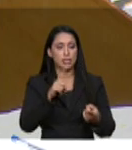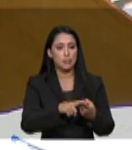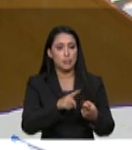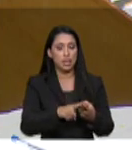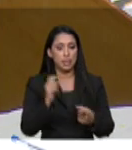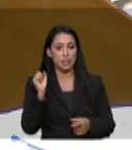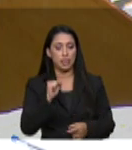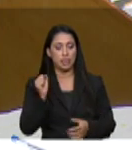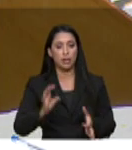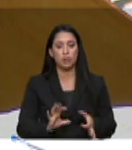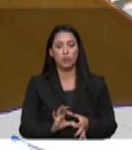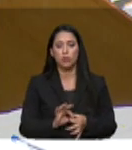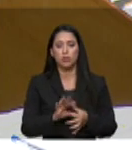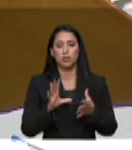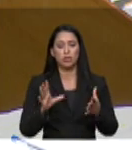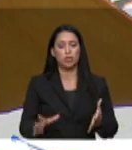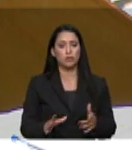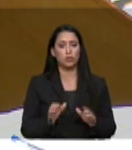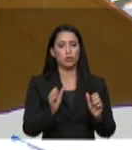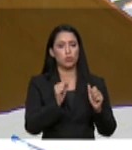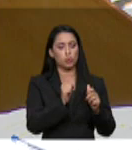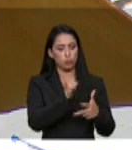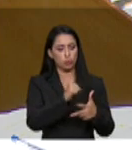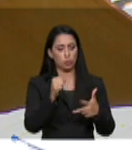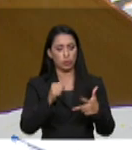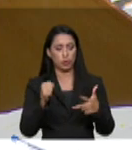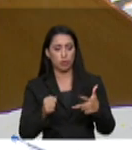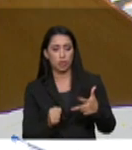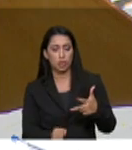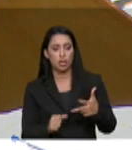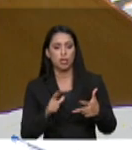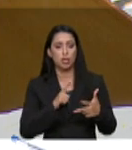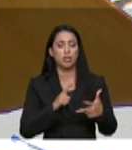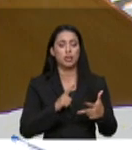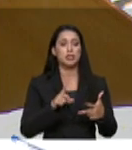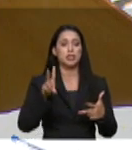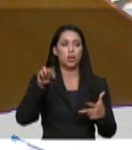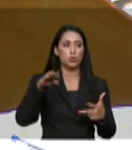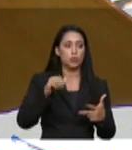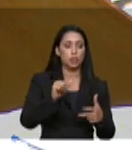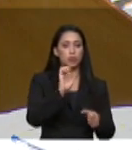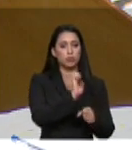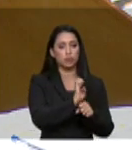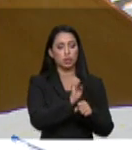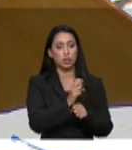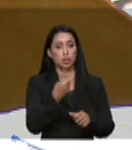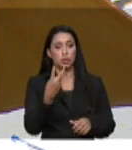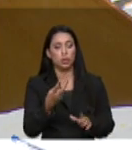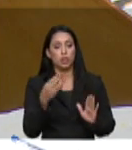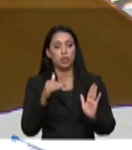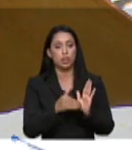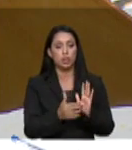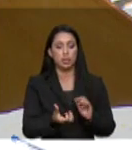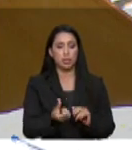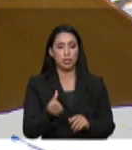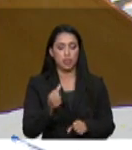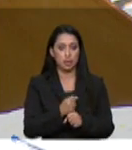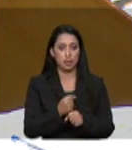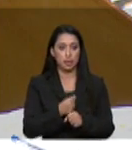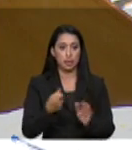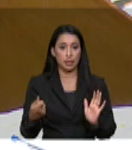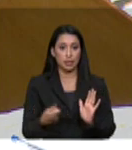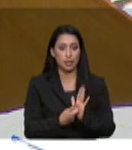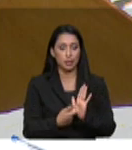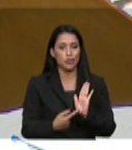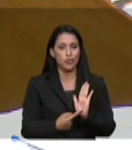o livre exercício de qualquer dos poderes da União ou dos Estados pena reclusão de dois a seis anos na